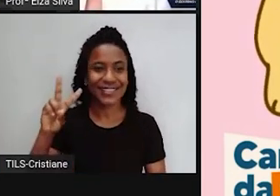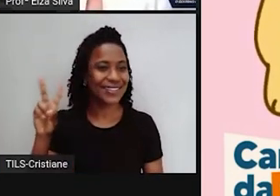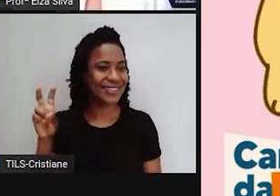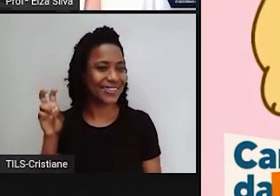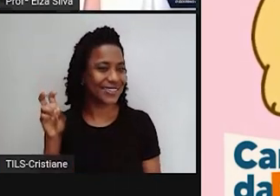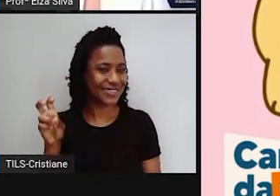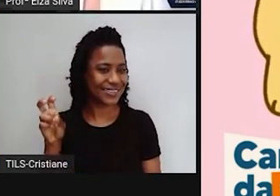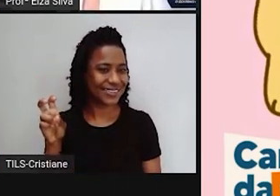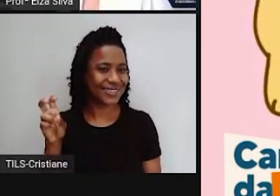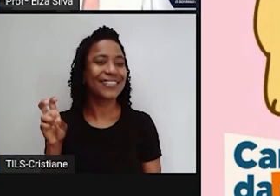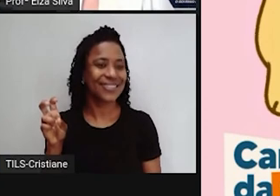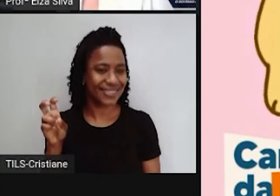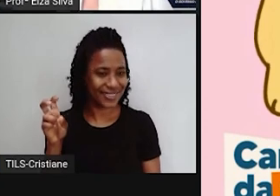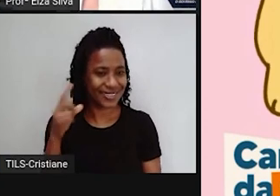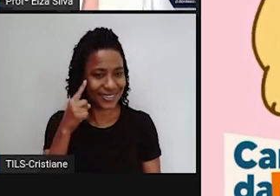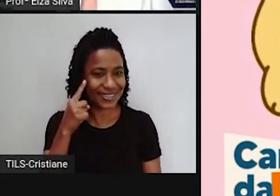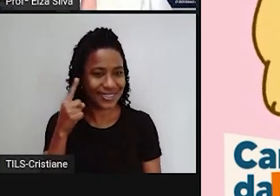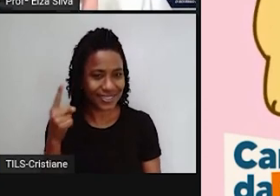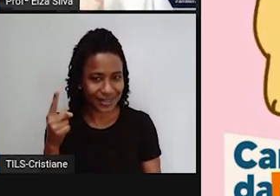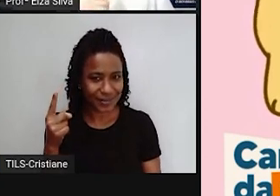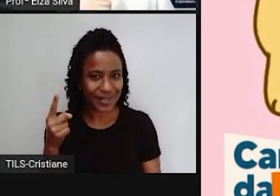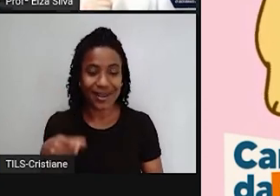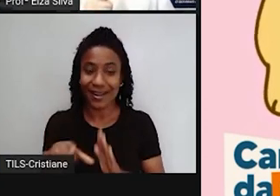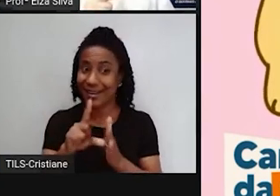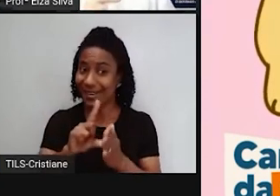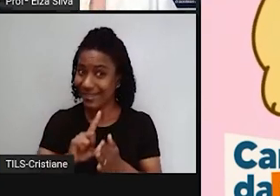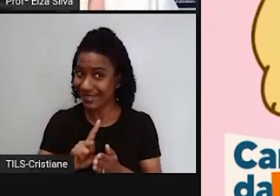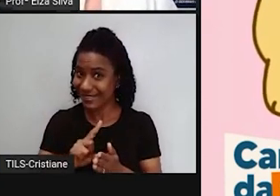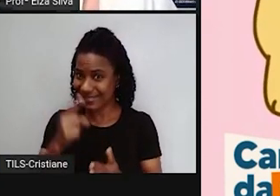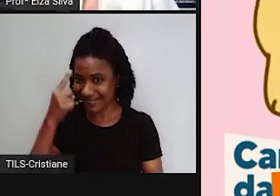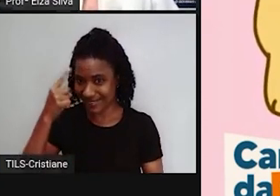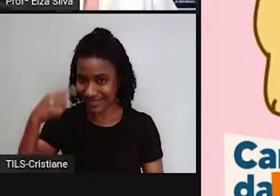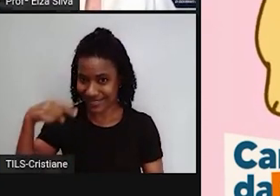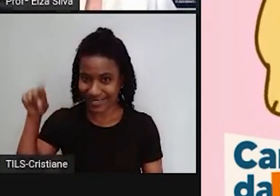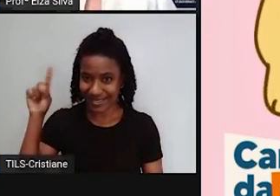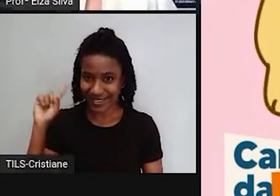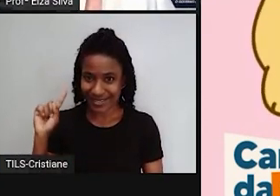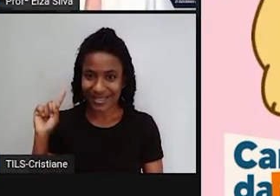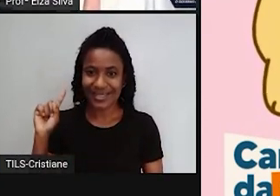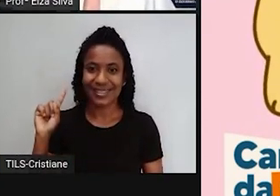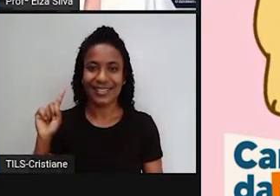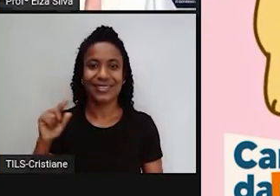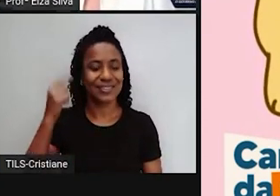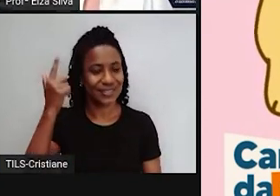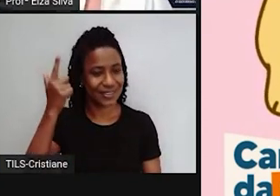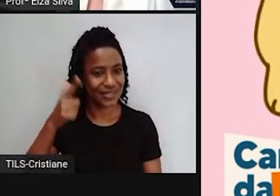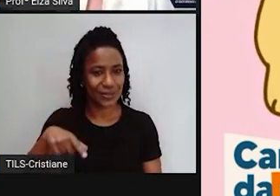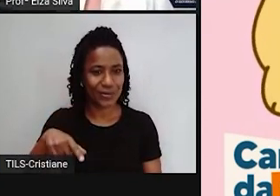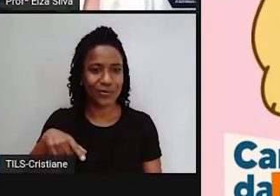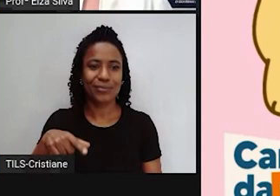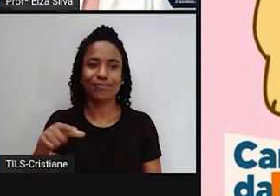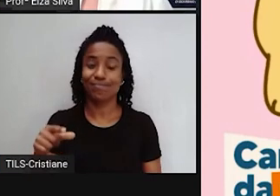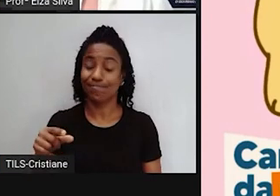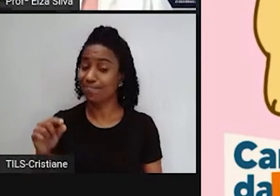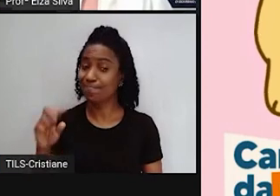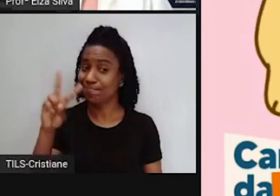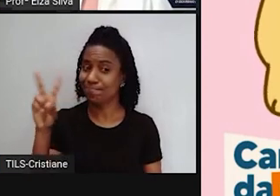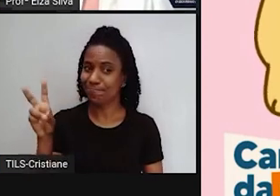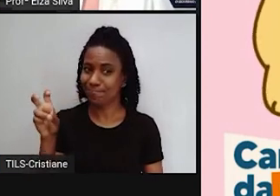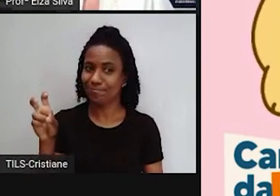já falei com vocês sobre ele antes, mas eu quero repetir, porque ele é muito